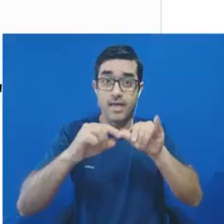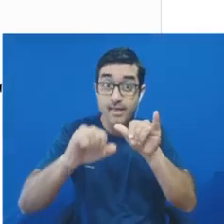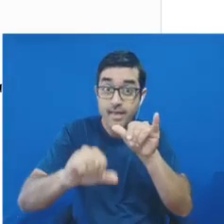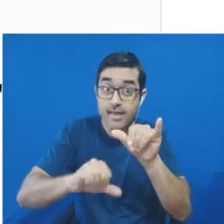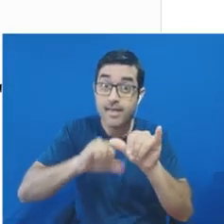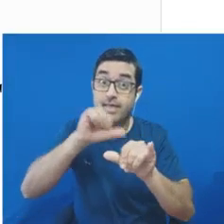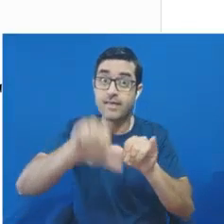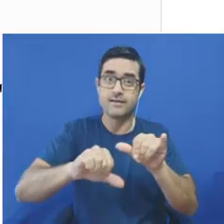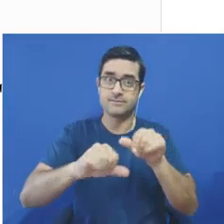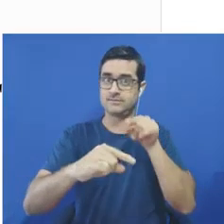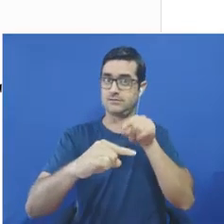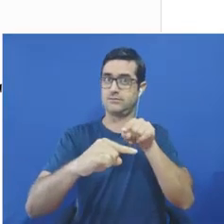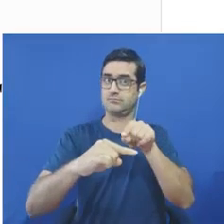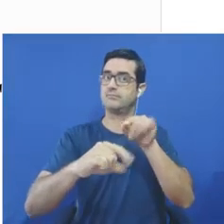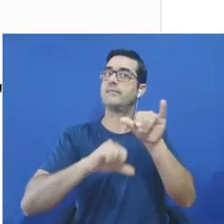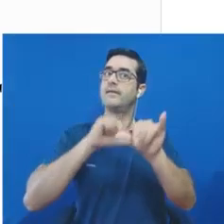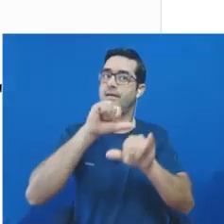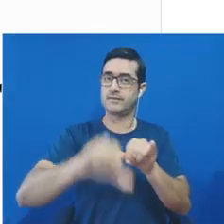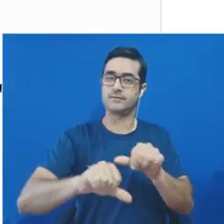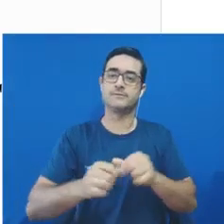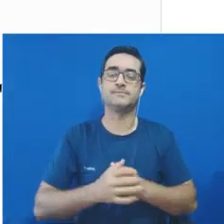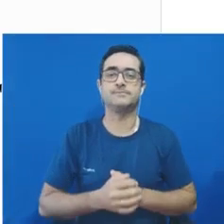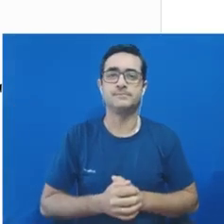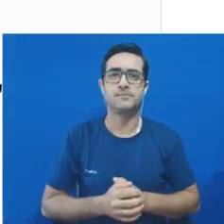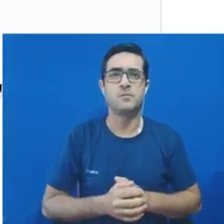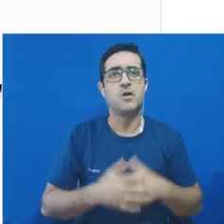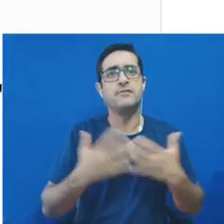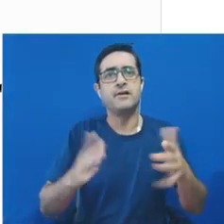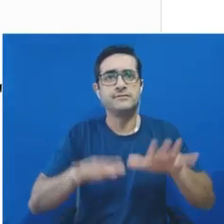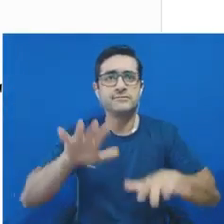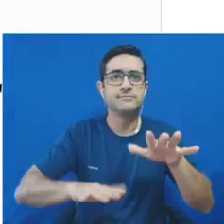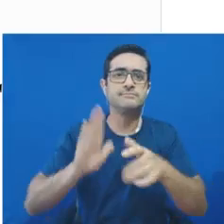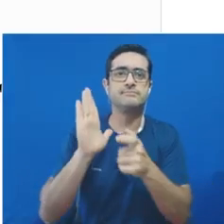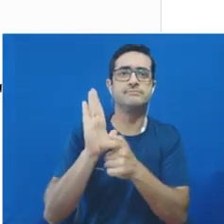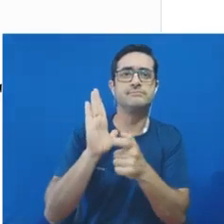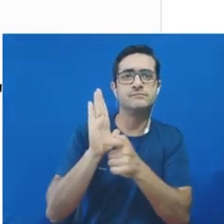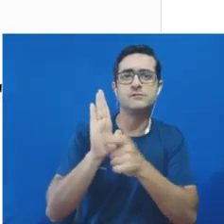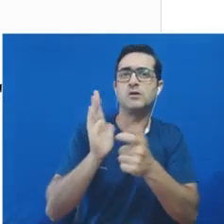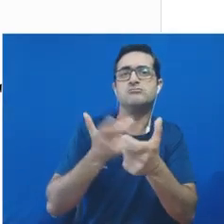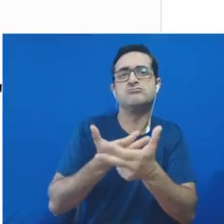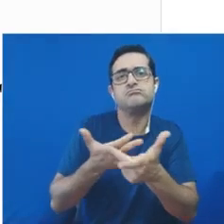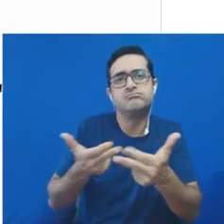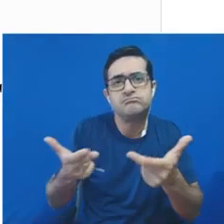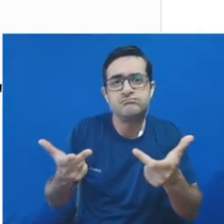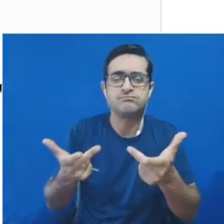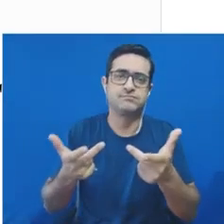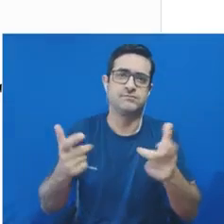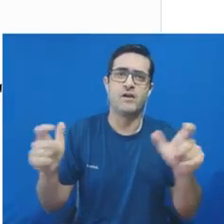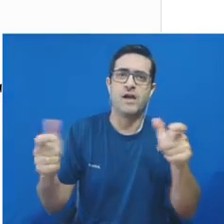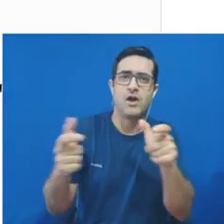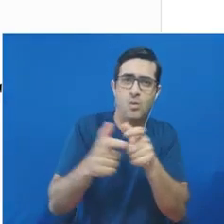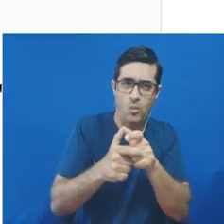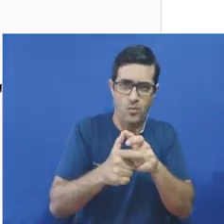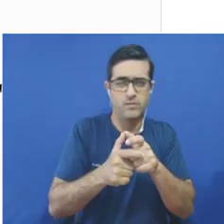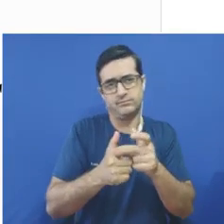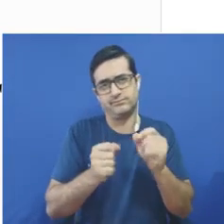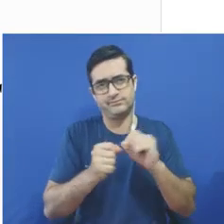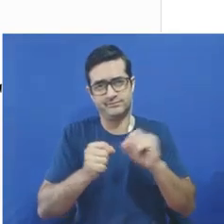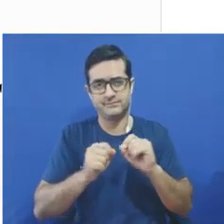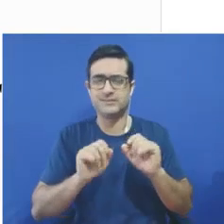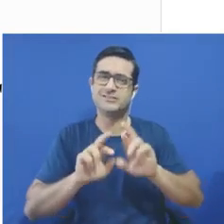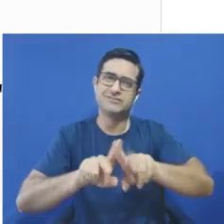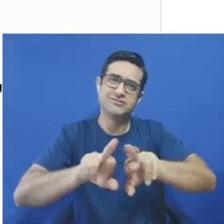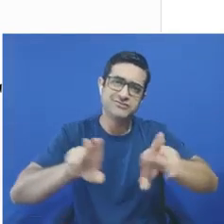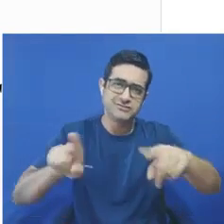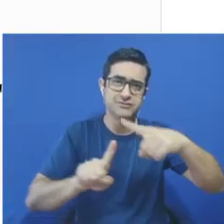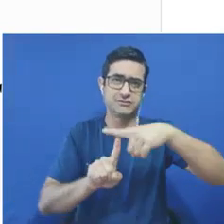a reação química. Quando a gente utiliza softwares para a construção de equações, tem vários